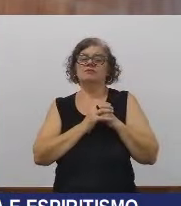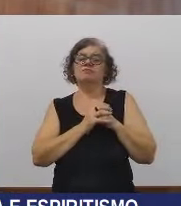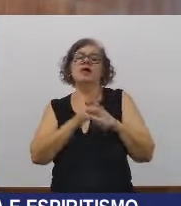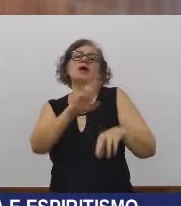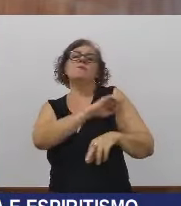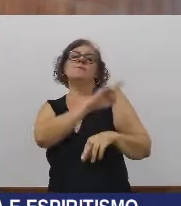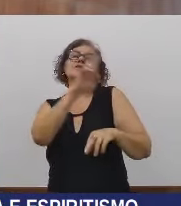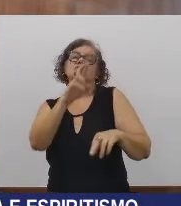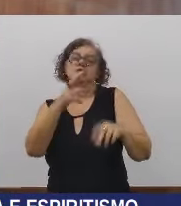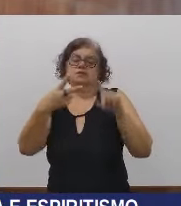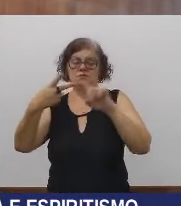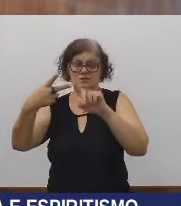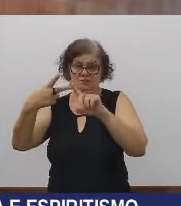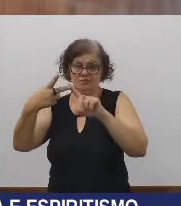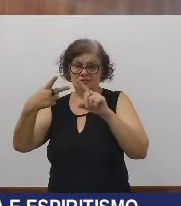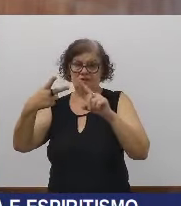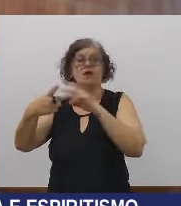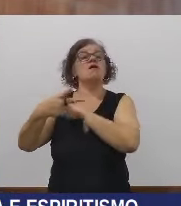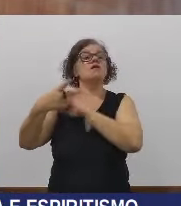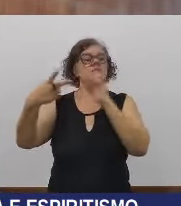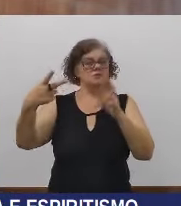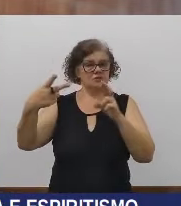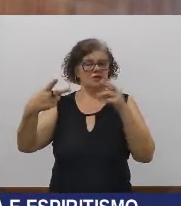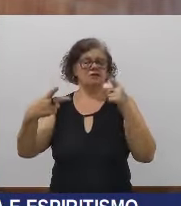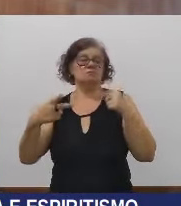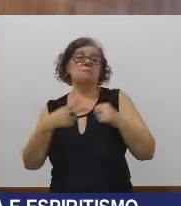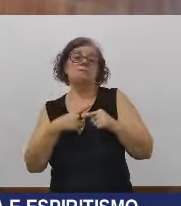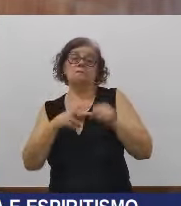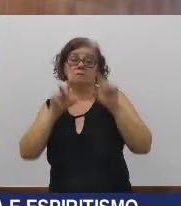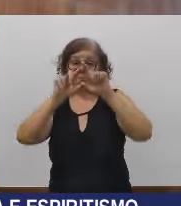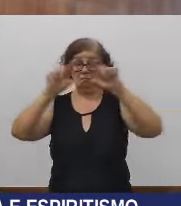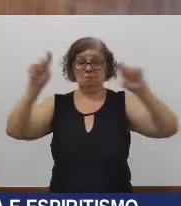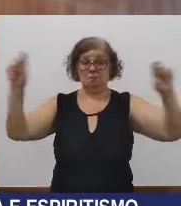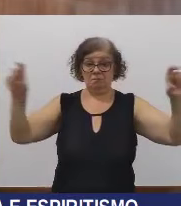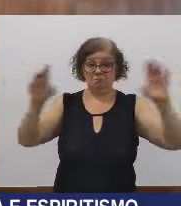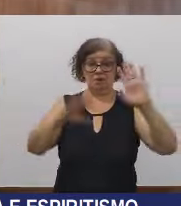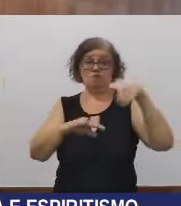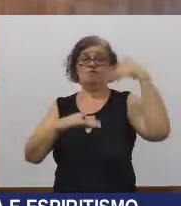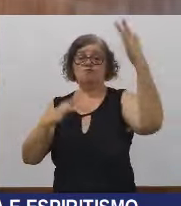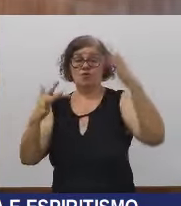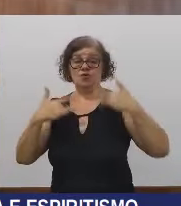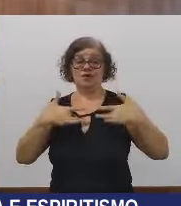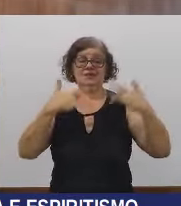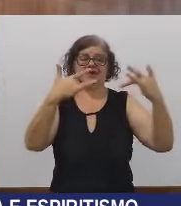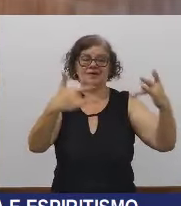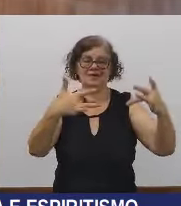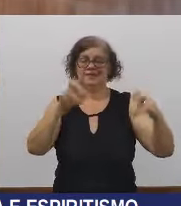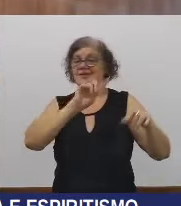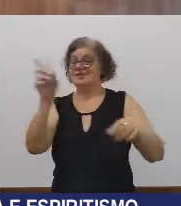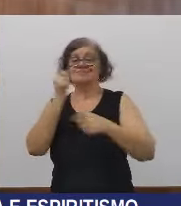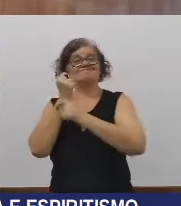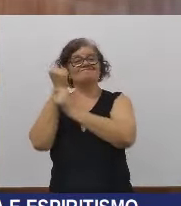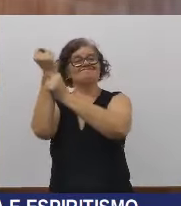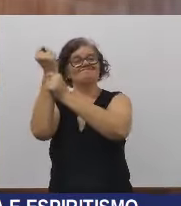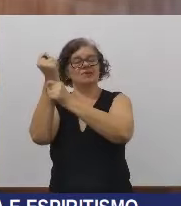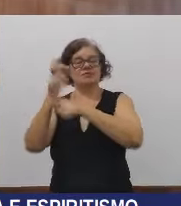E a parte religiosa? Já ouviram falar dessa frase? Fora da caridade não há salvação?